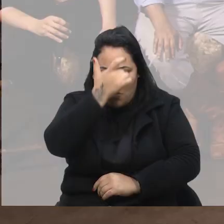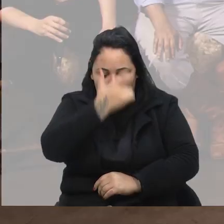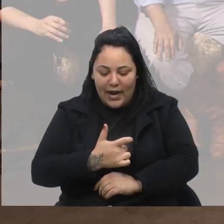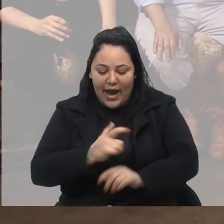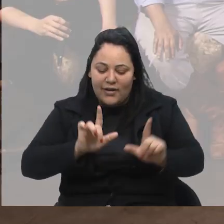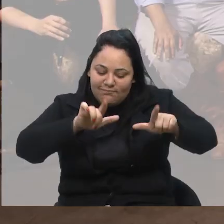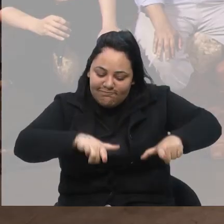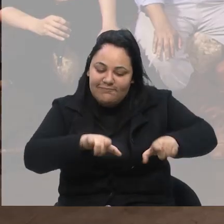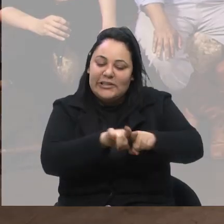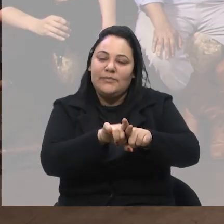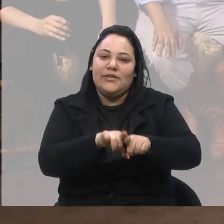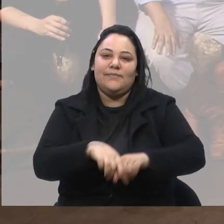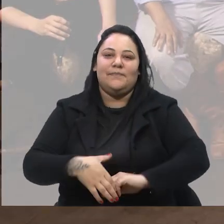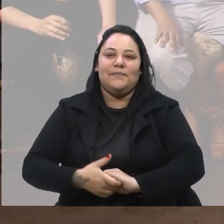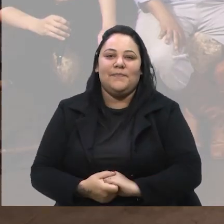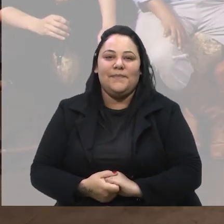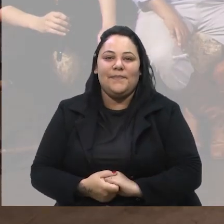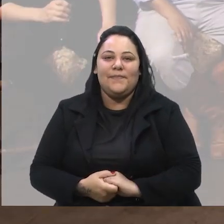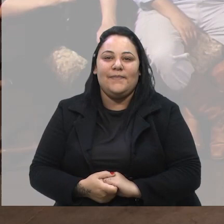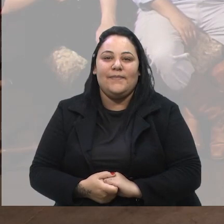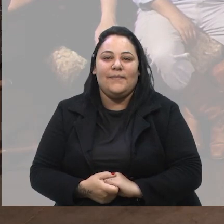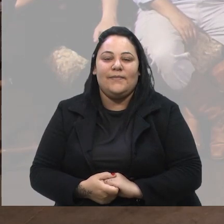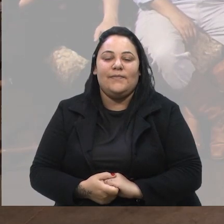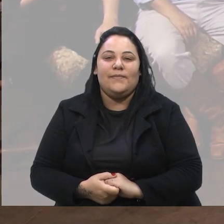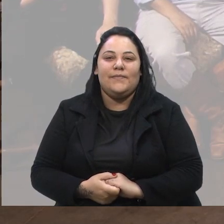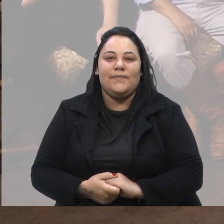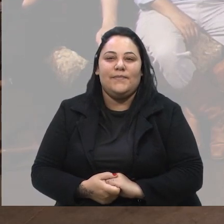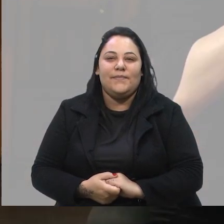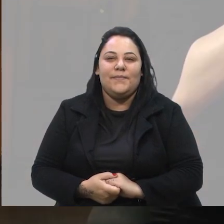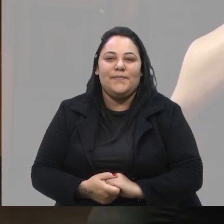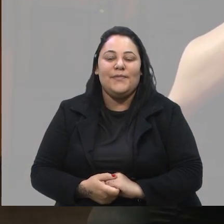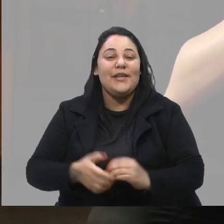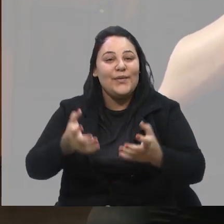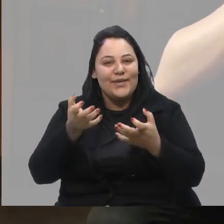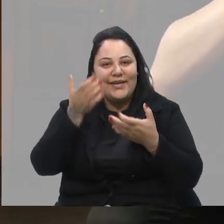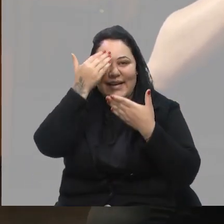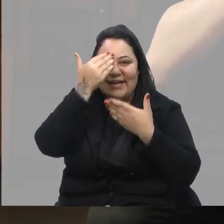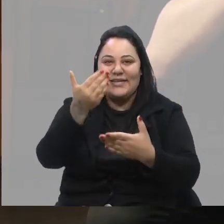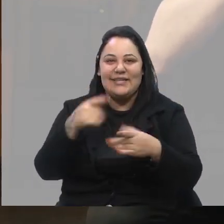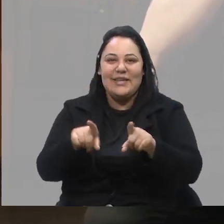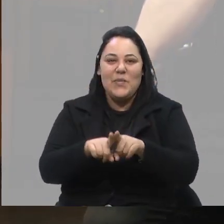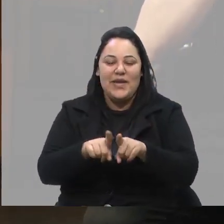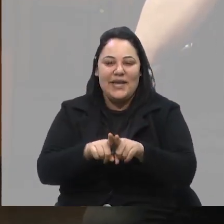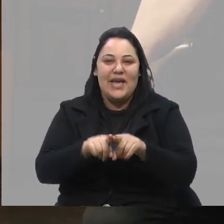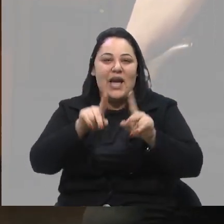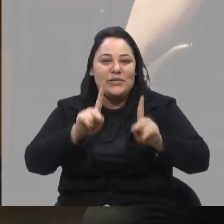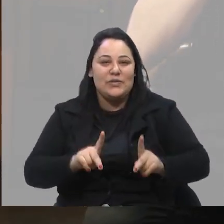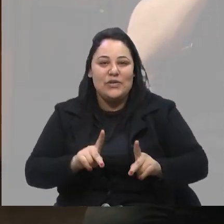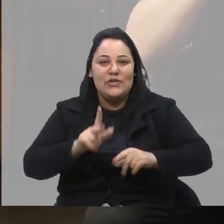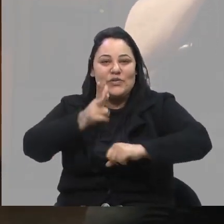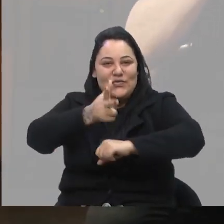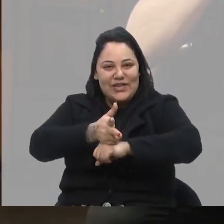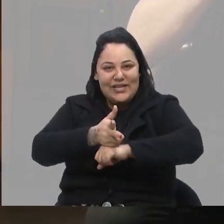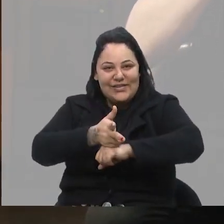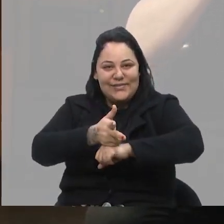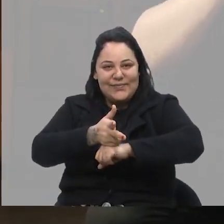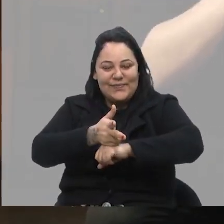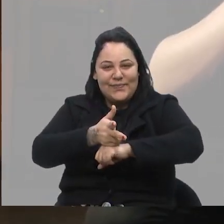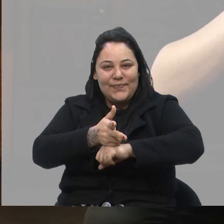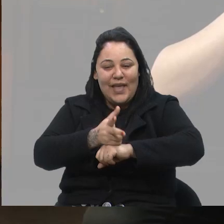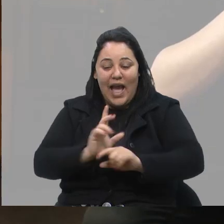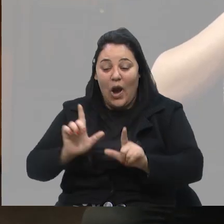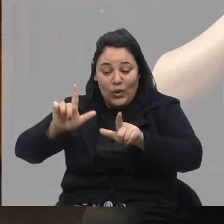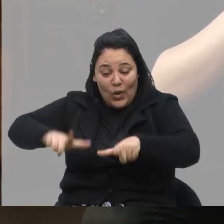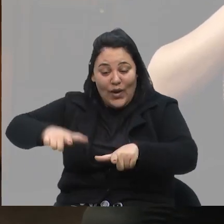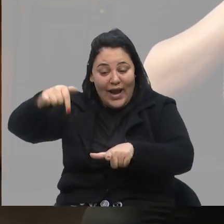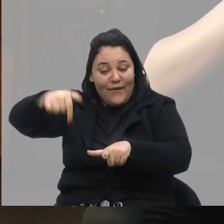vem. Obrigada, gente. Então eu gostaria de agradecer ao pessoal também do vídeo, ao Rancho dos